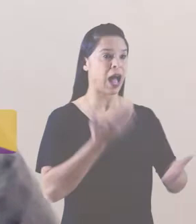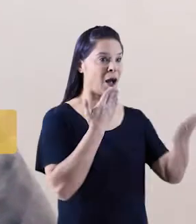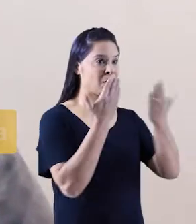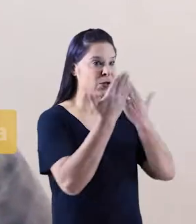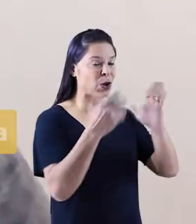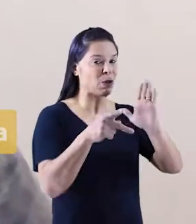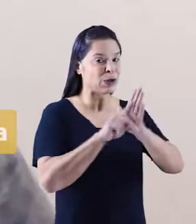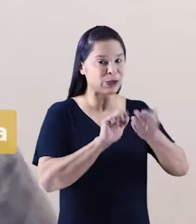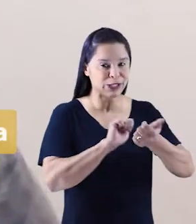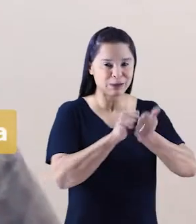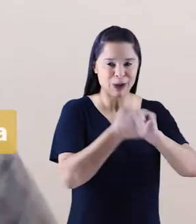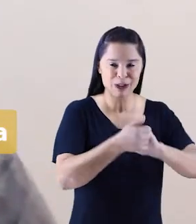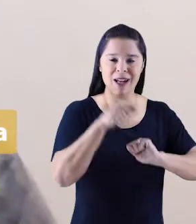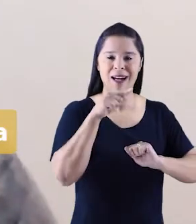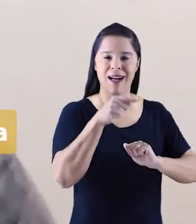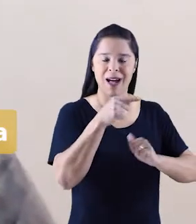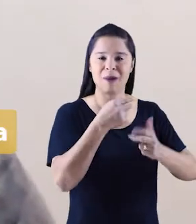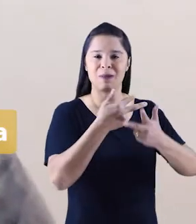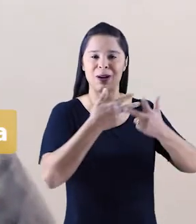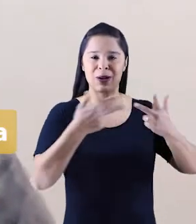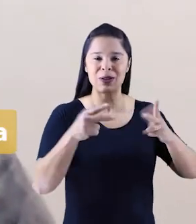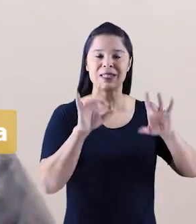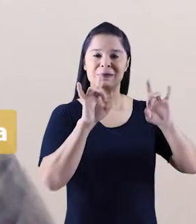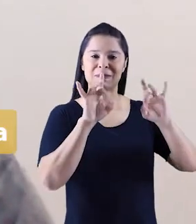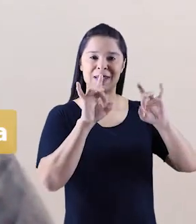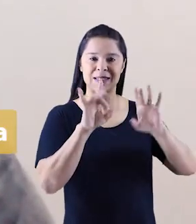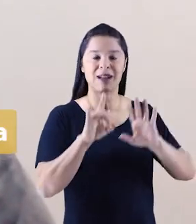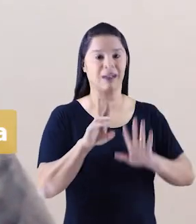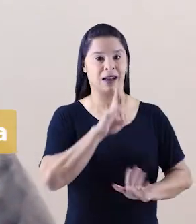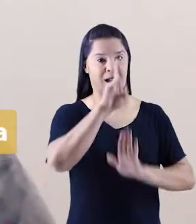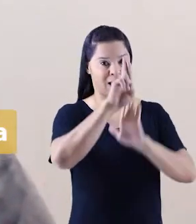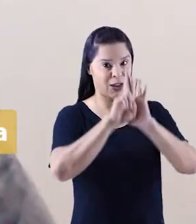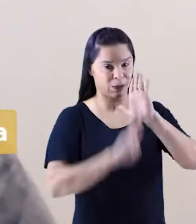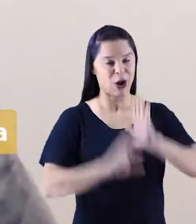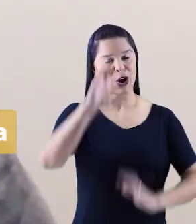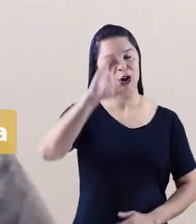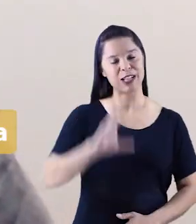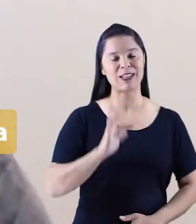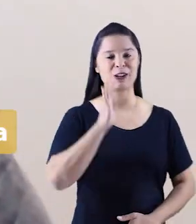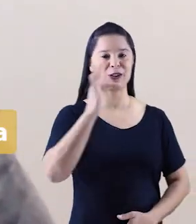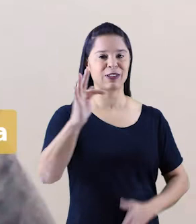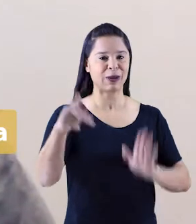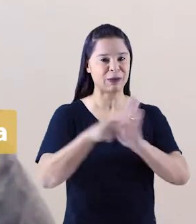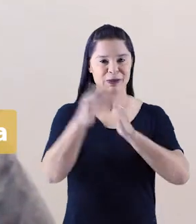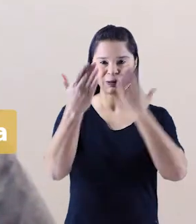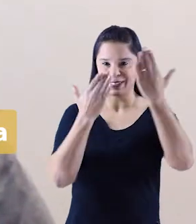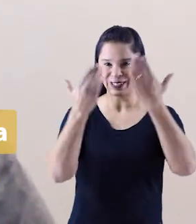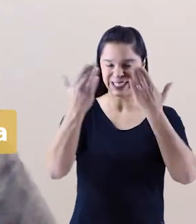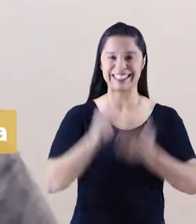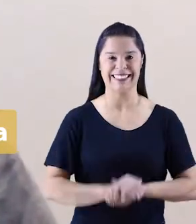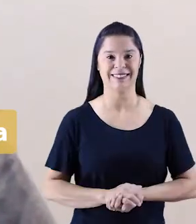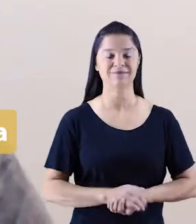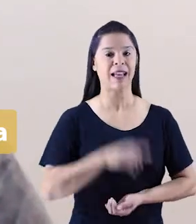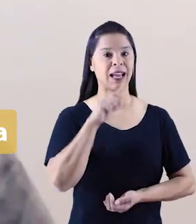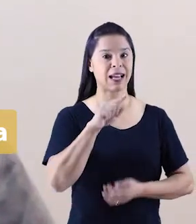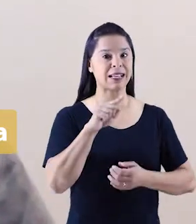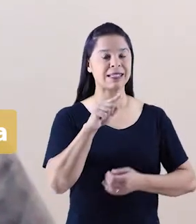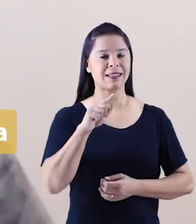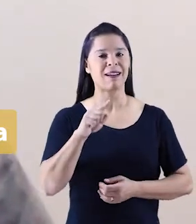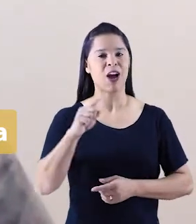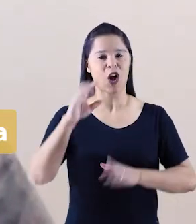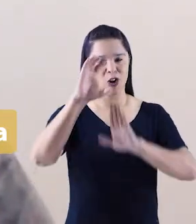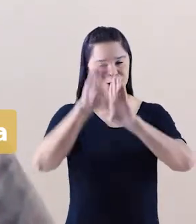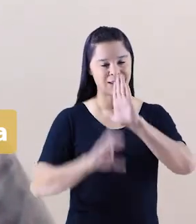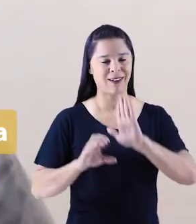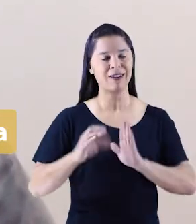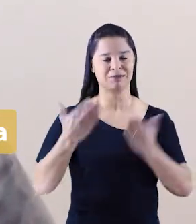A psicologia do esporte é uma das especialidades regulamentadas pelo Conselho Federal de Psicologia. O sistema